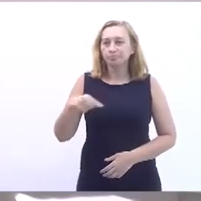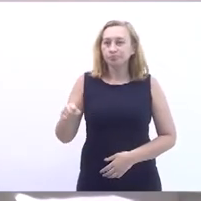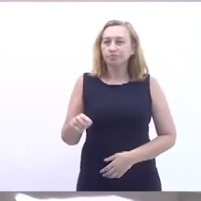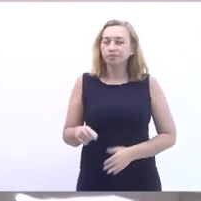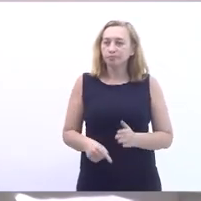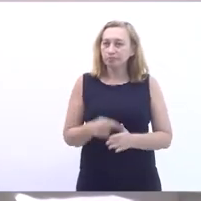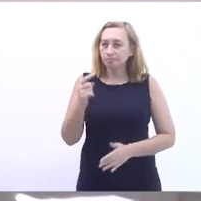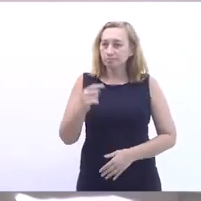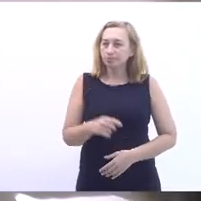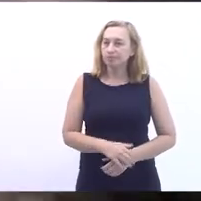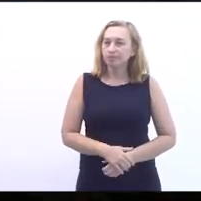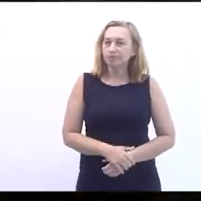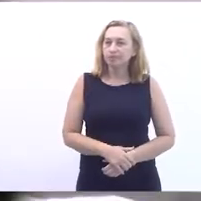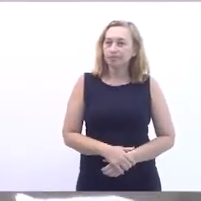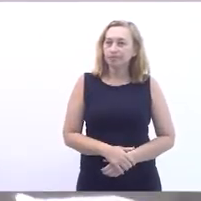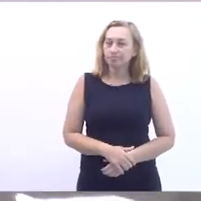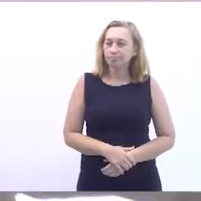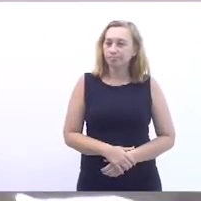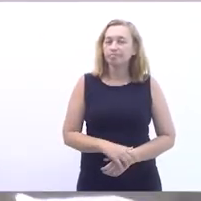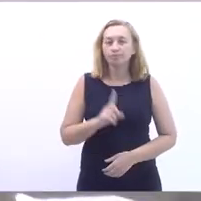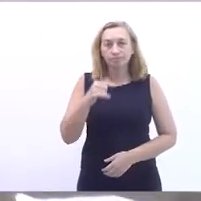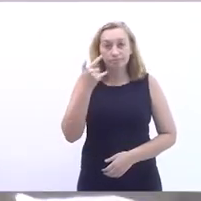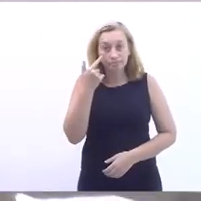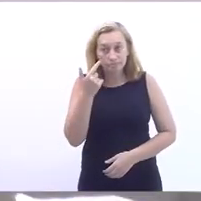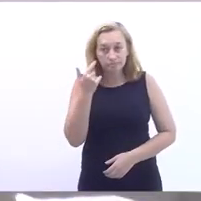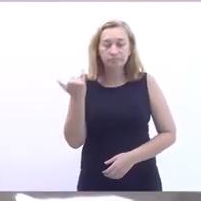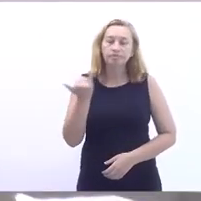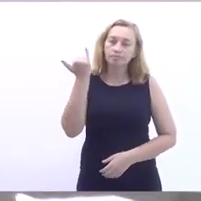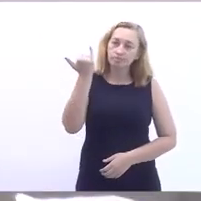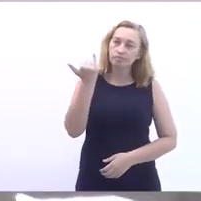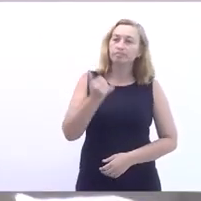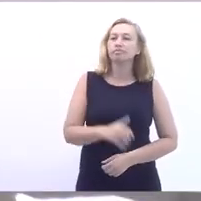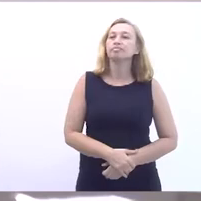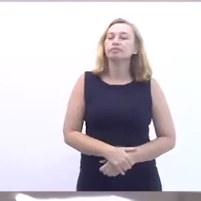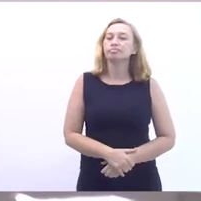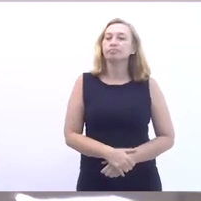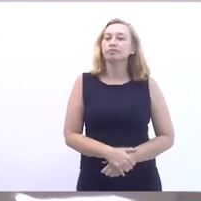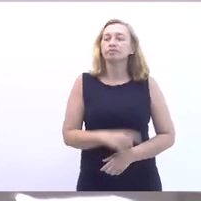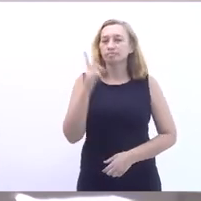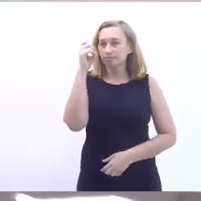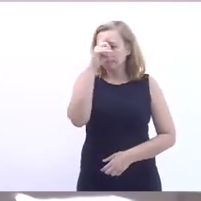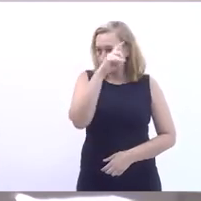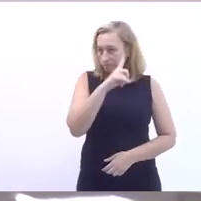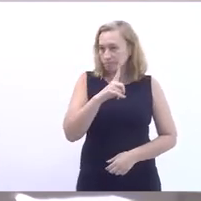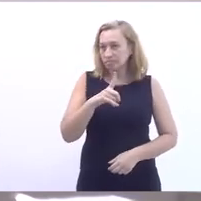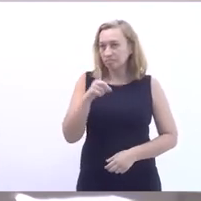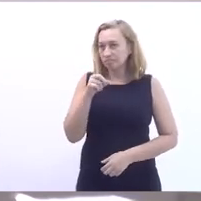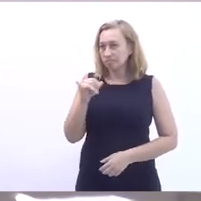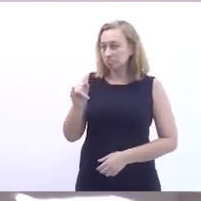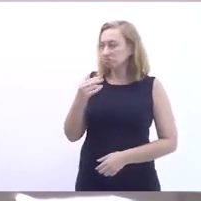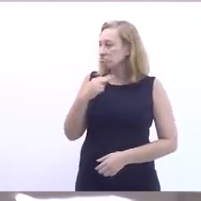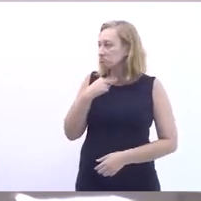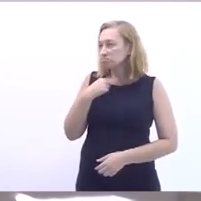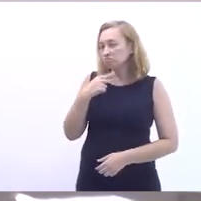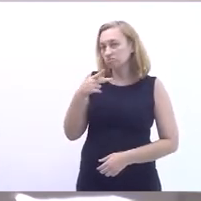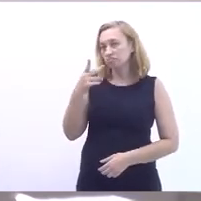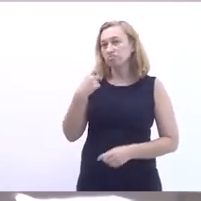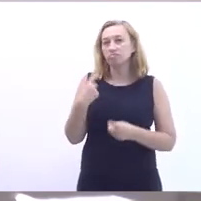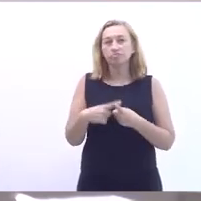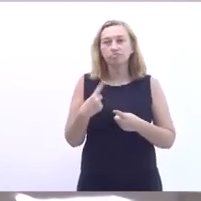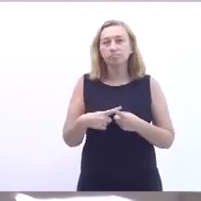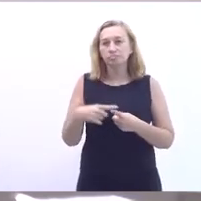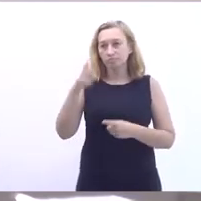uma vez vi que é uma coisa importante e difícil eu mesmo naquele dia não pude falar porque o